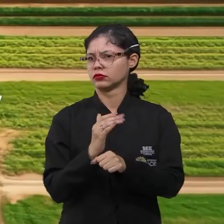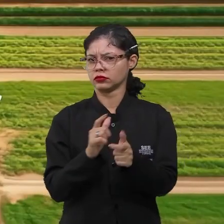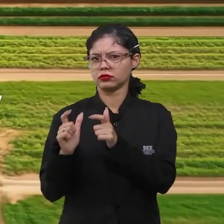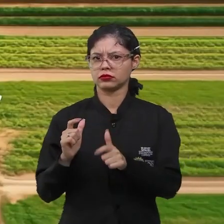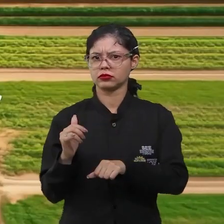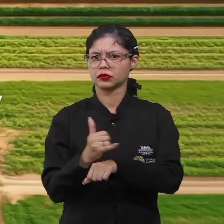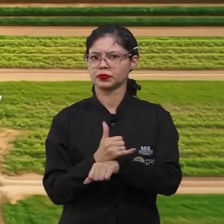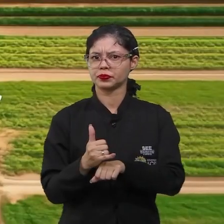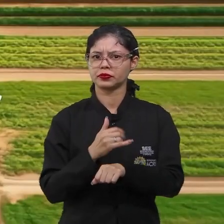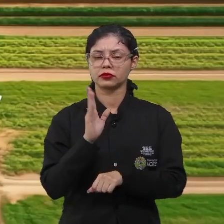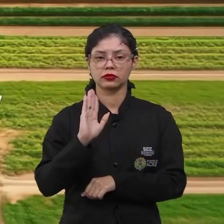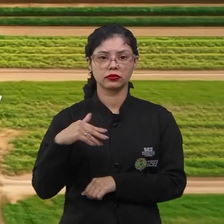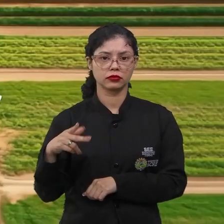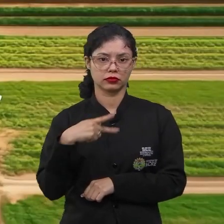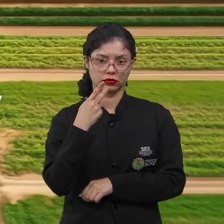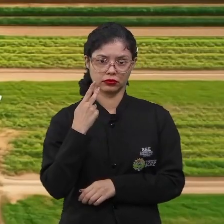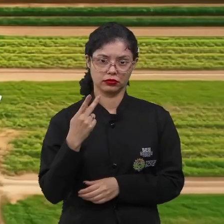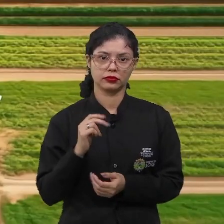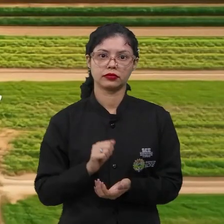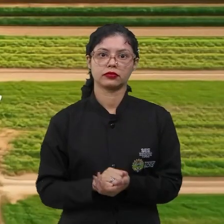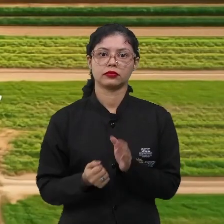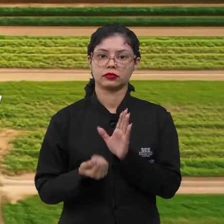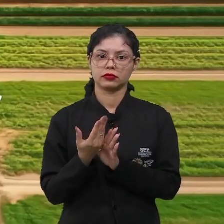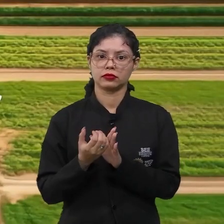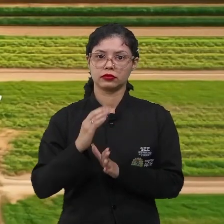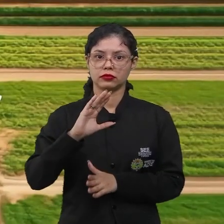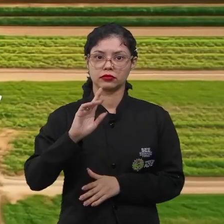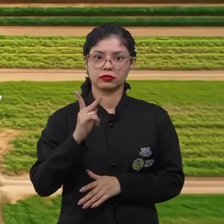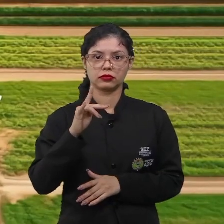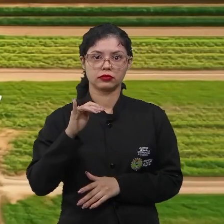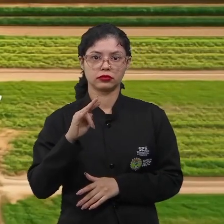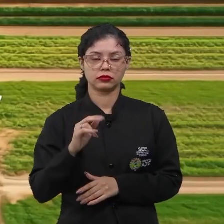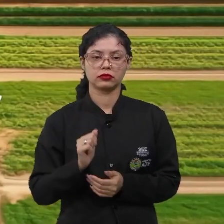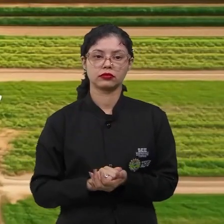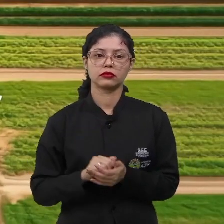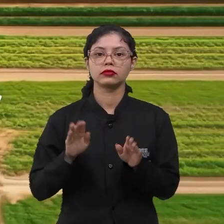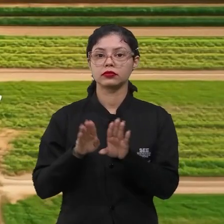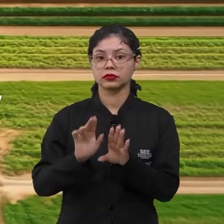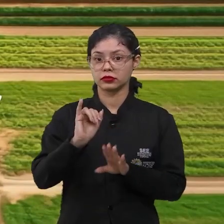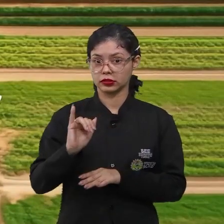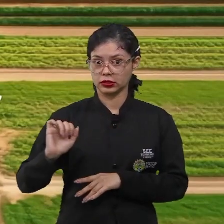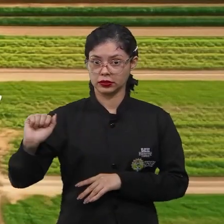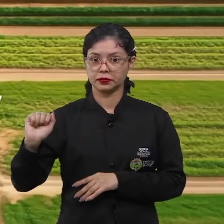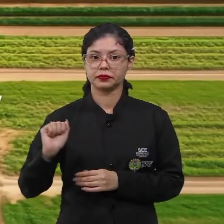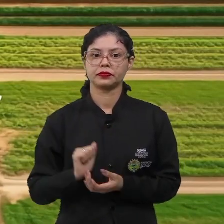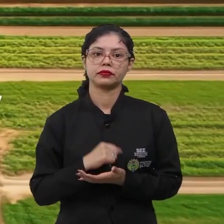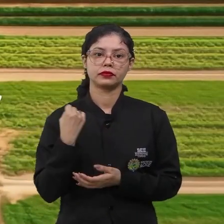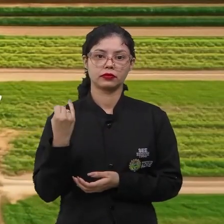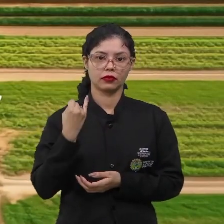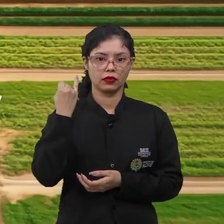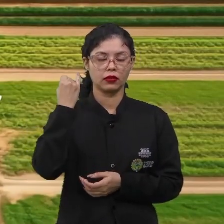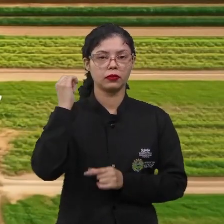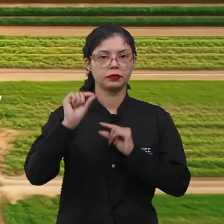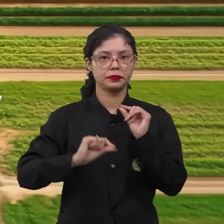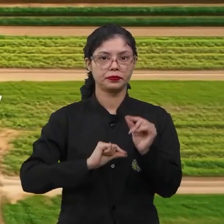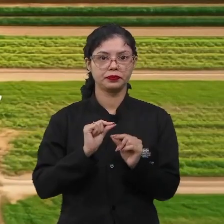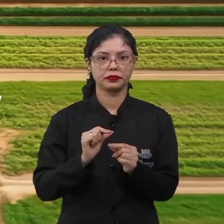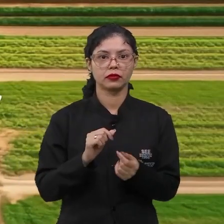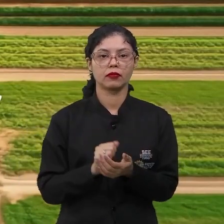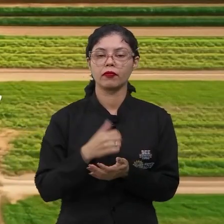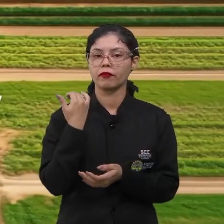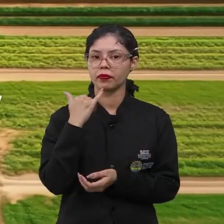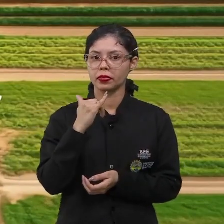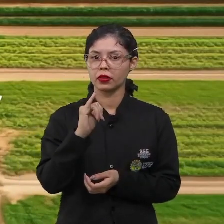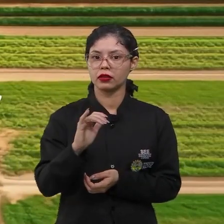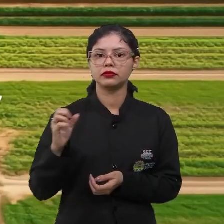estratégicos? Quando nós falamos da produção de chips, da inteligência artificial e principalmente das